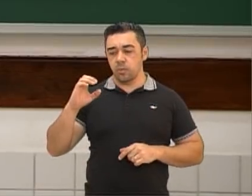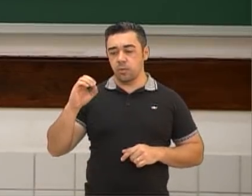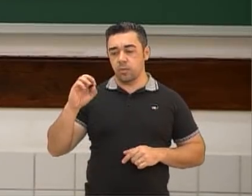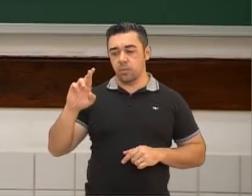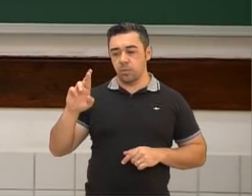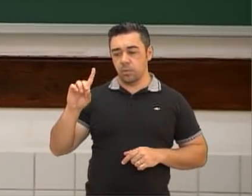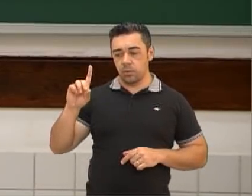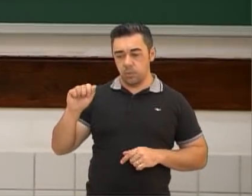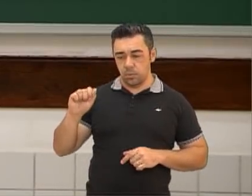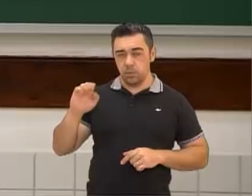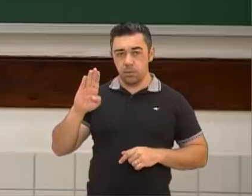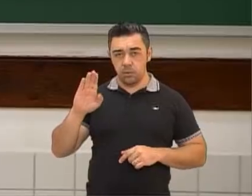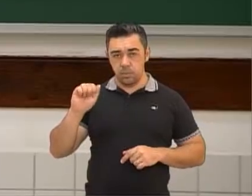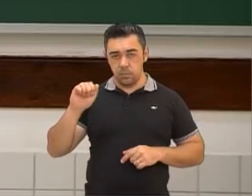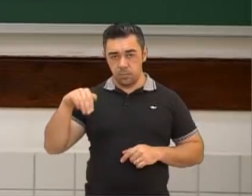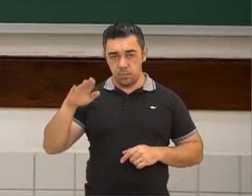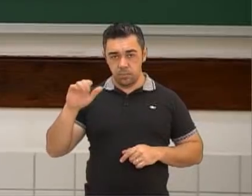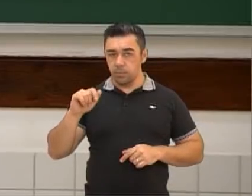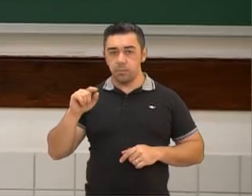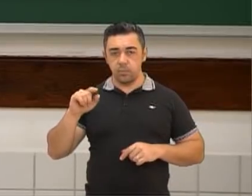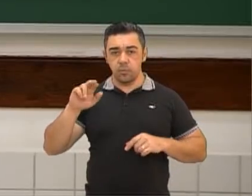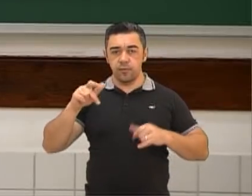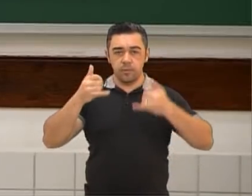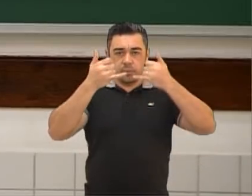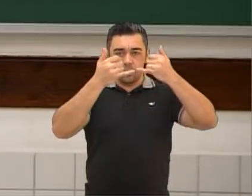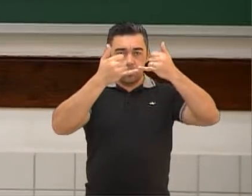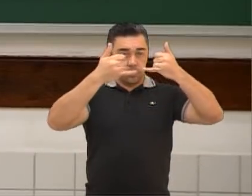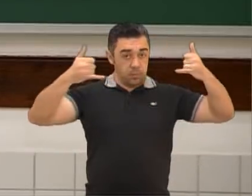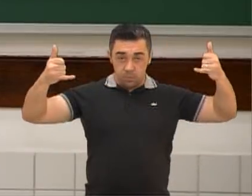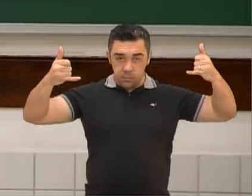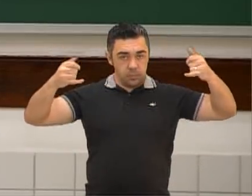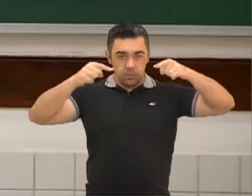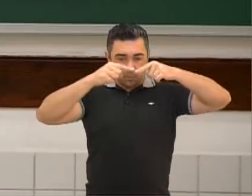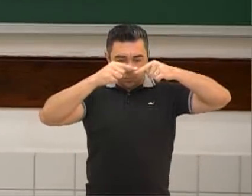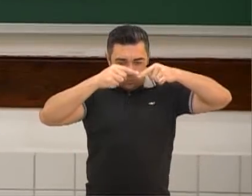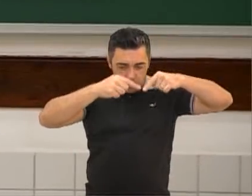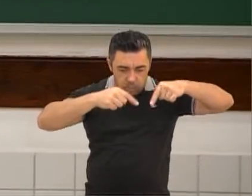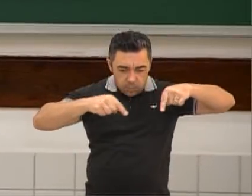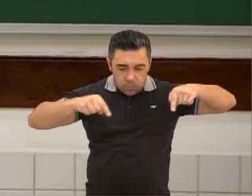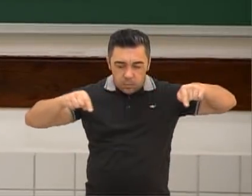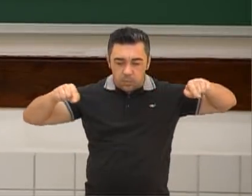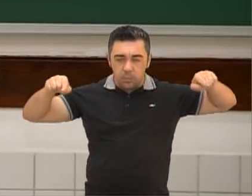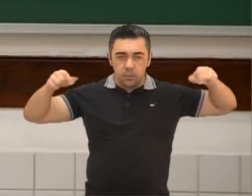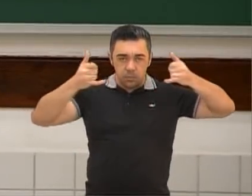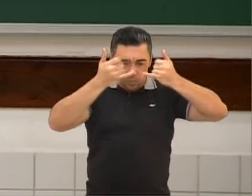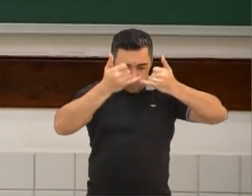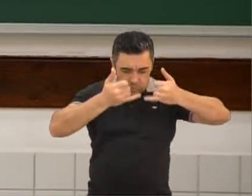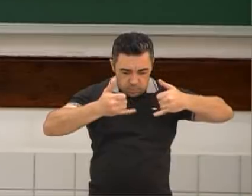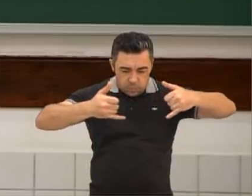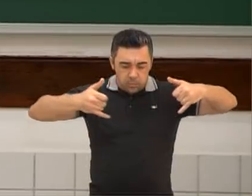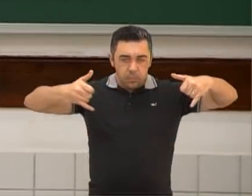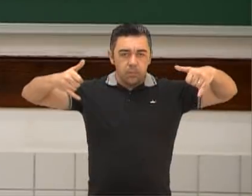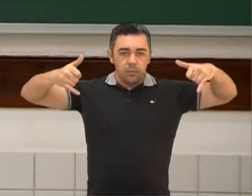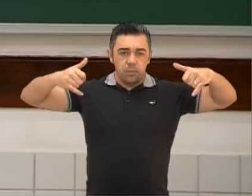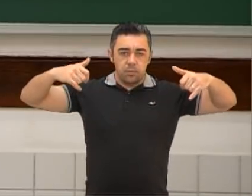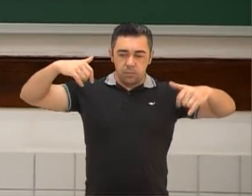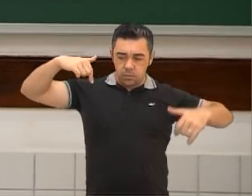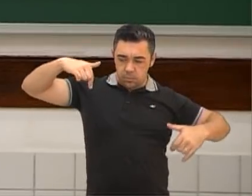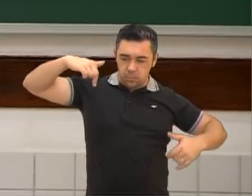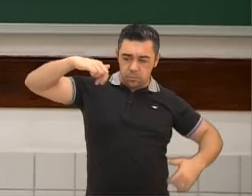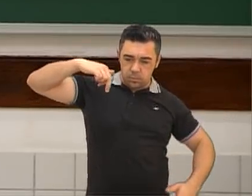acaba formando aquela barriga da corda, né? Acaba descendo, ok? Então o arame tem esse